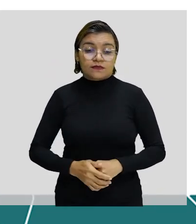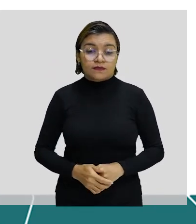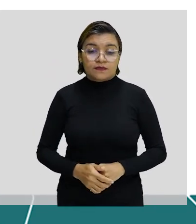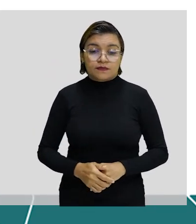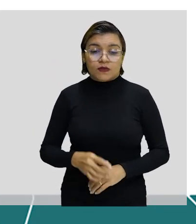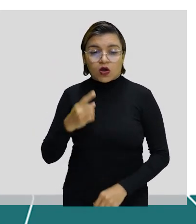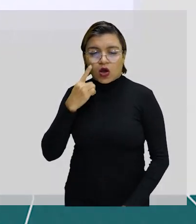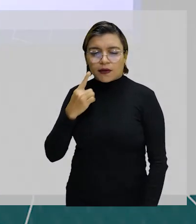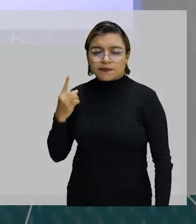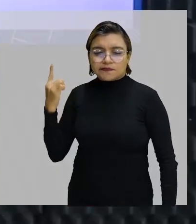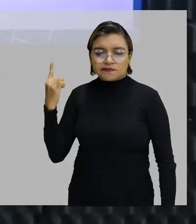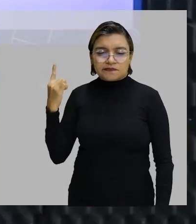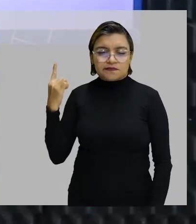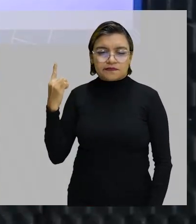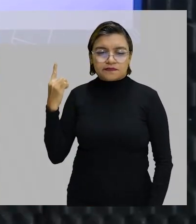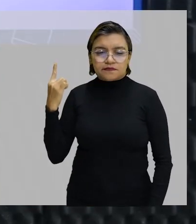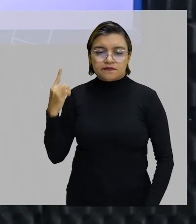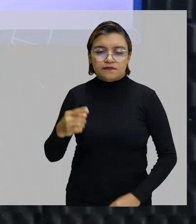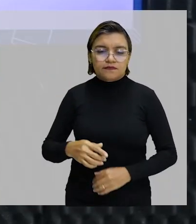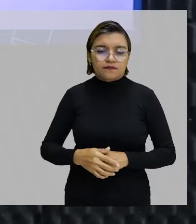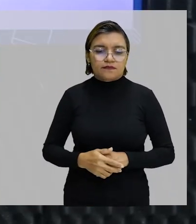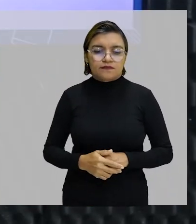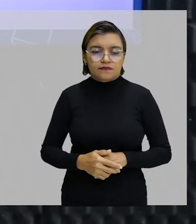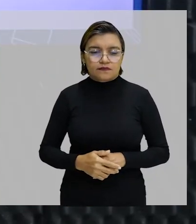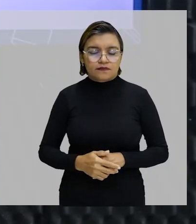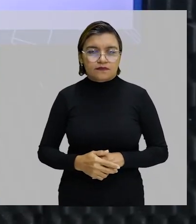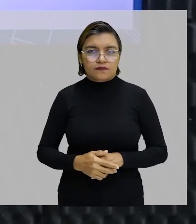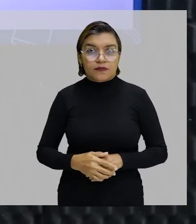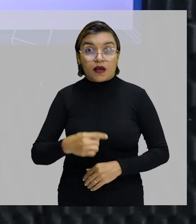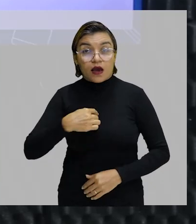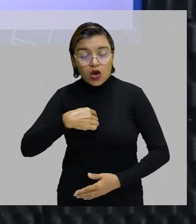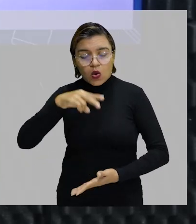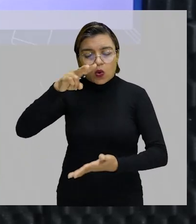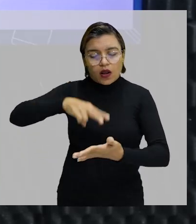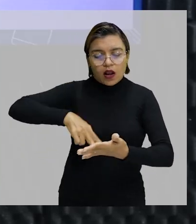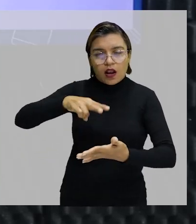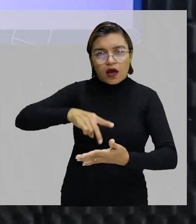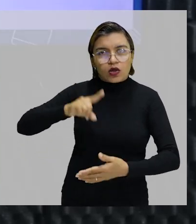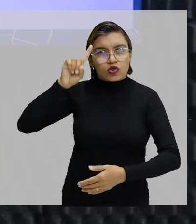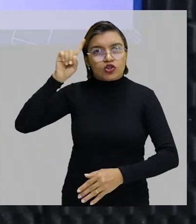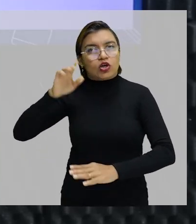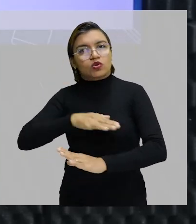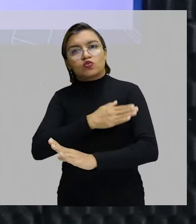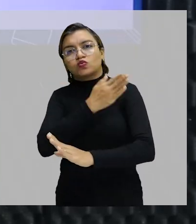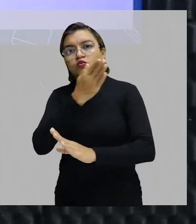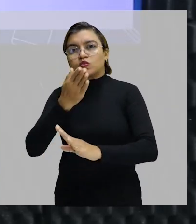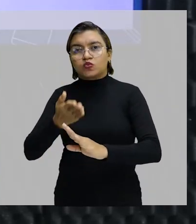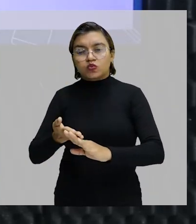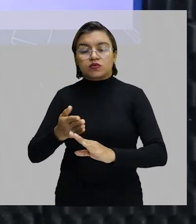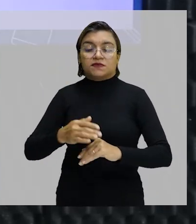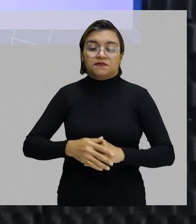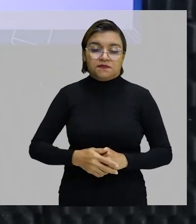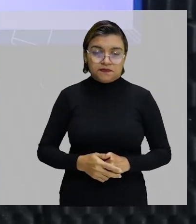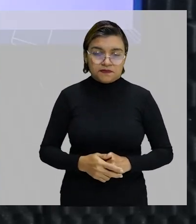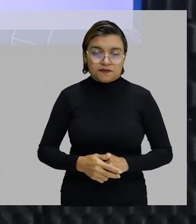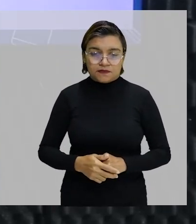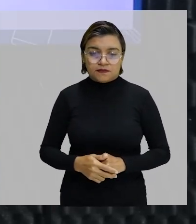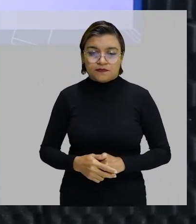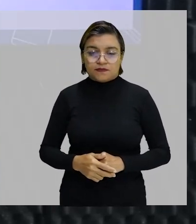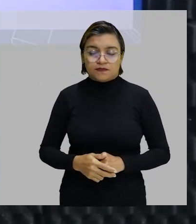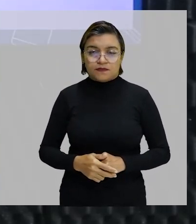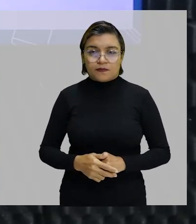been reading all day. Eu estou lendo o dia todo. They have been listening to music rarely.